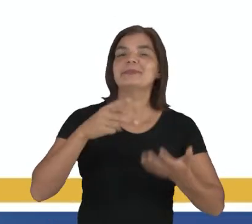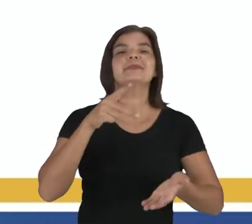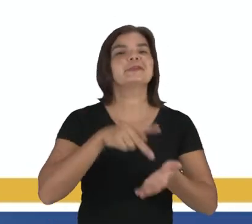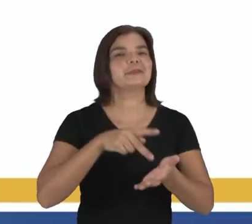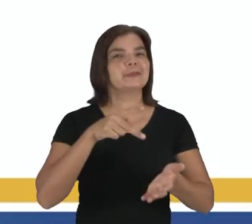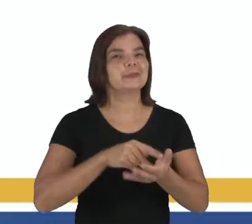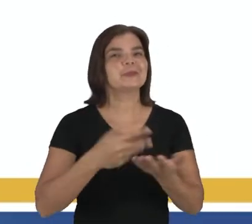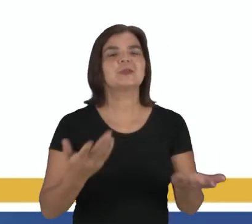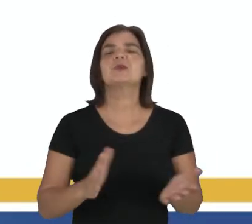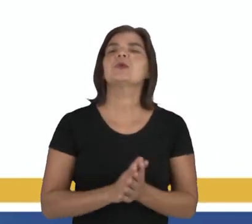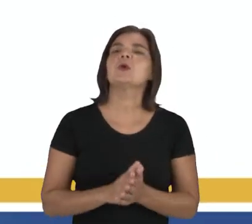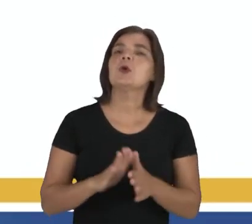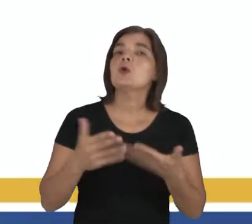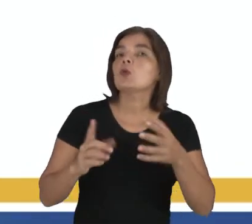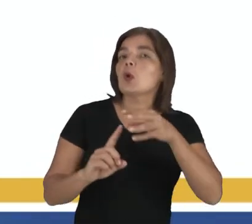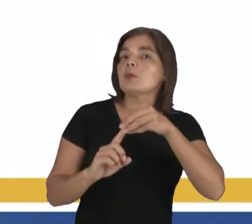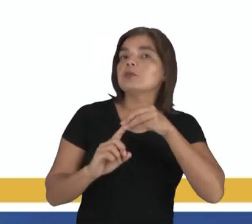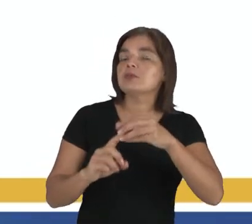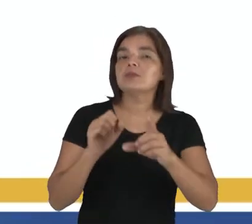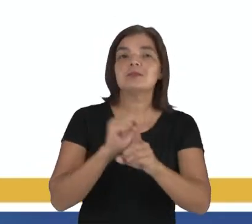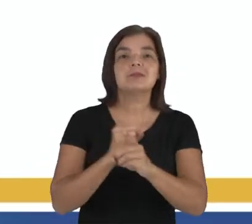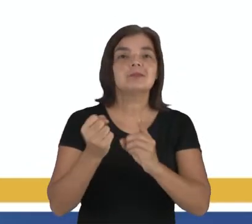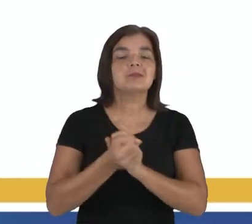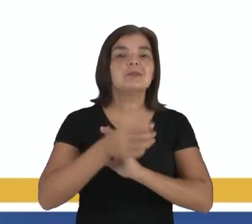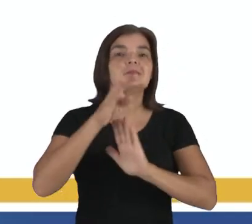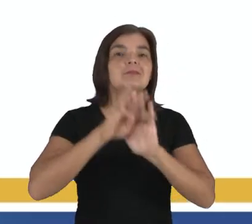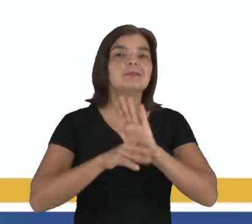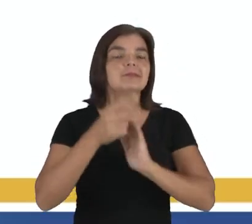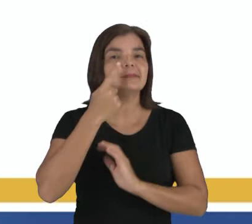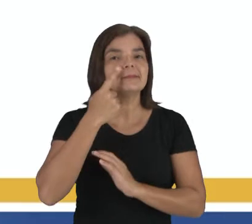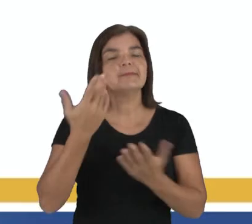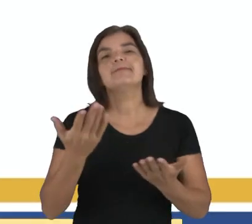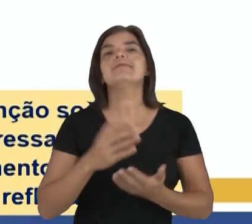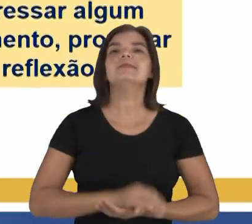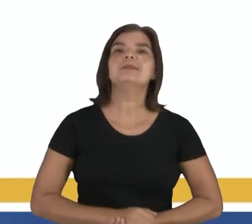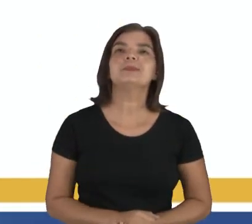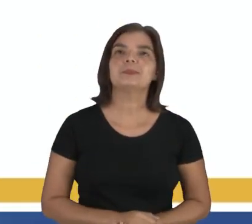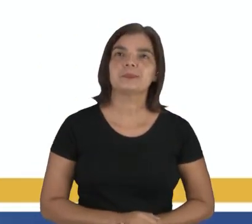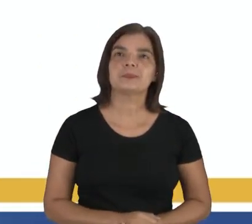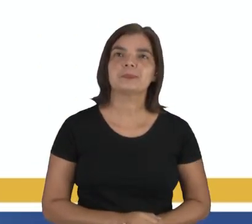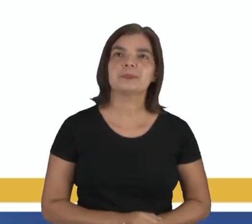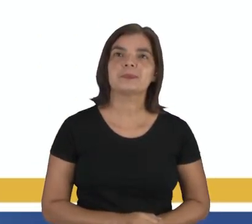isso mesmo. E qual a função social desse texto? Observe.